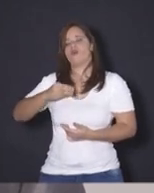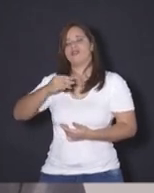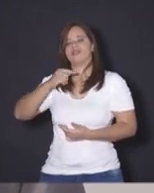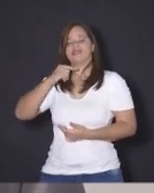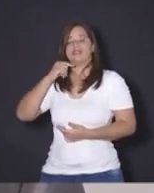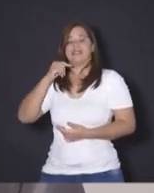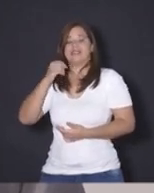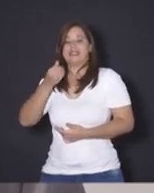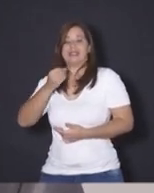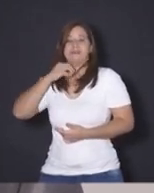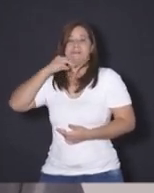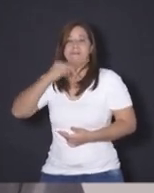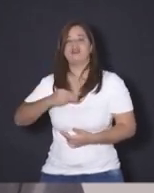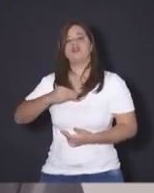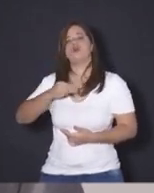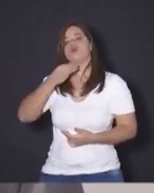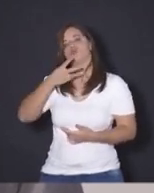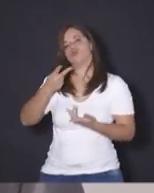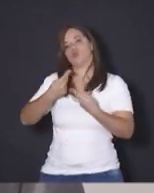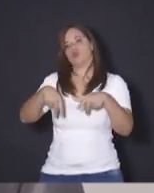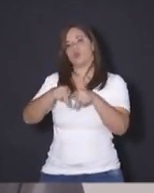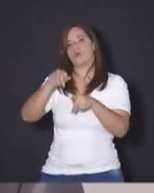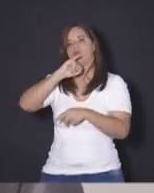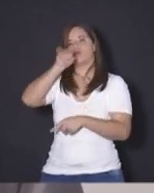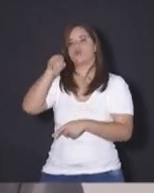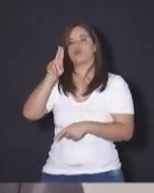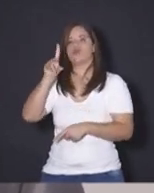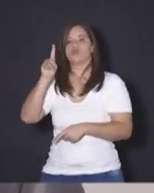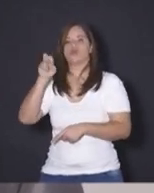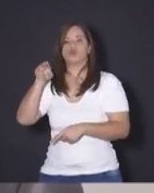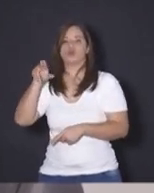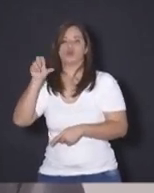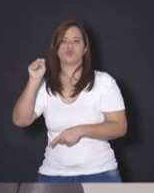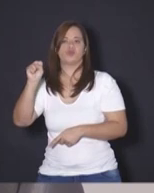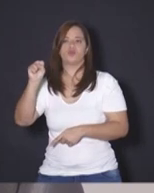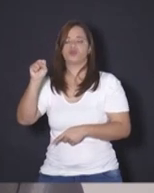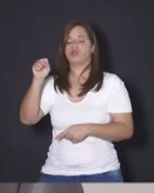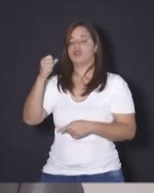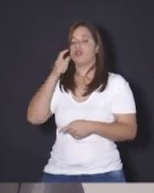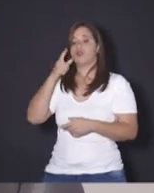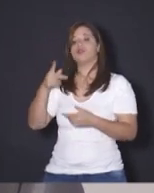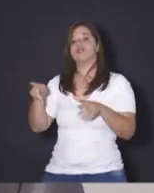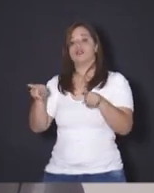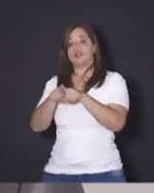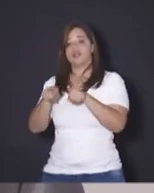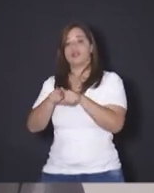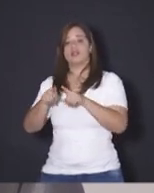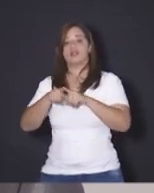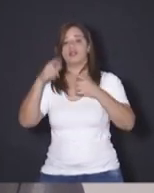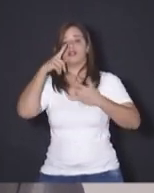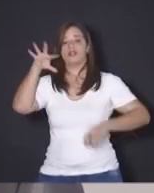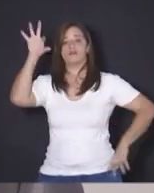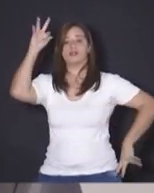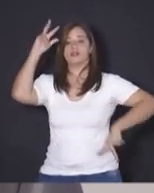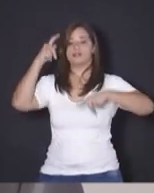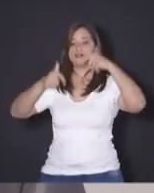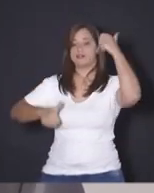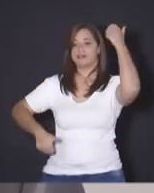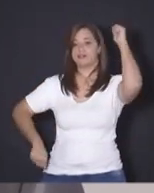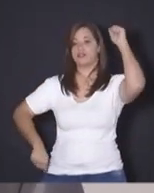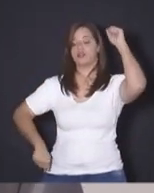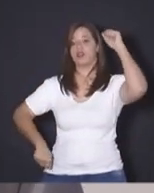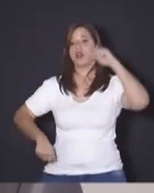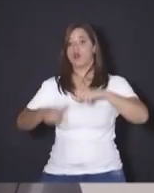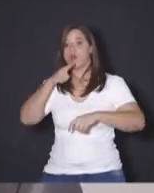deus de série que de 300 e 400 mil ciganos e esse